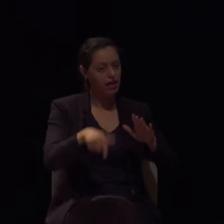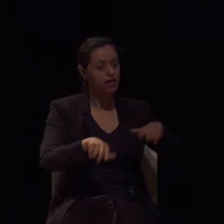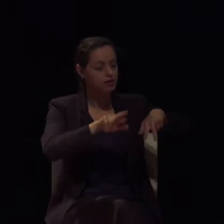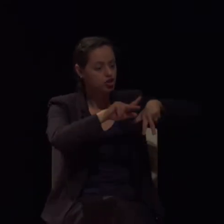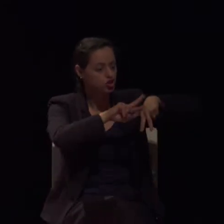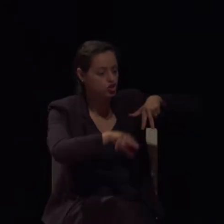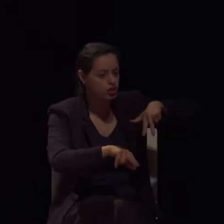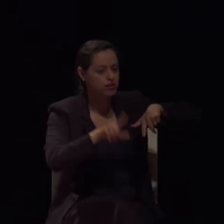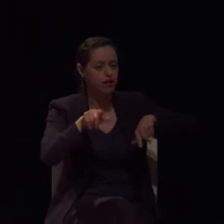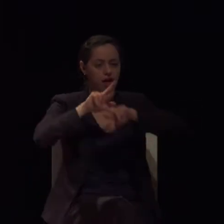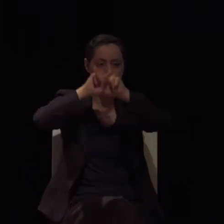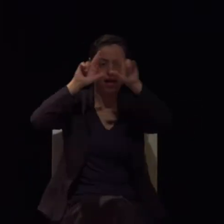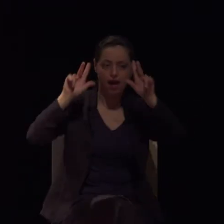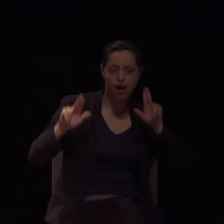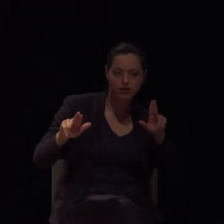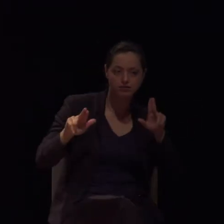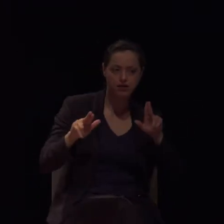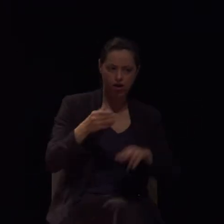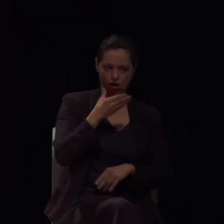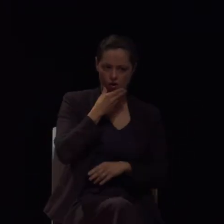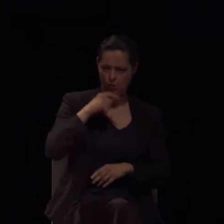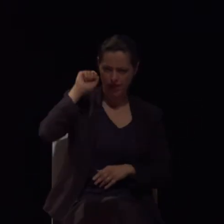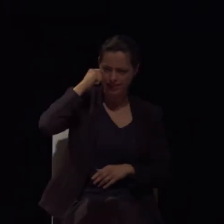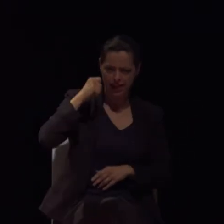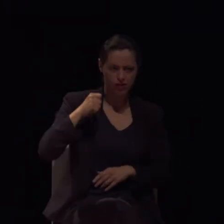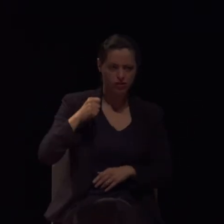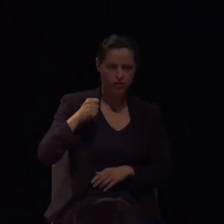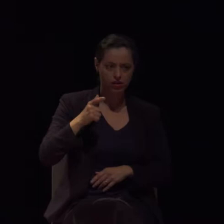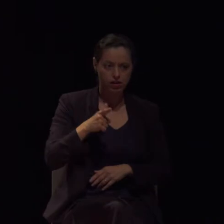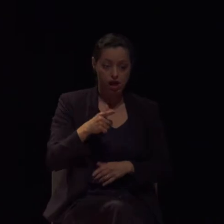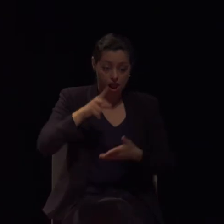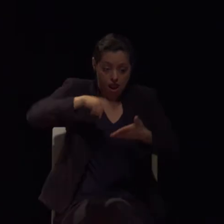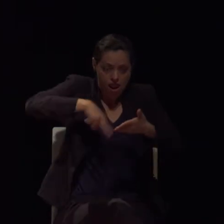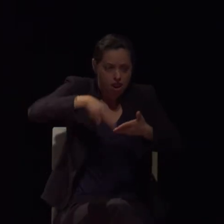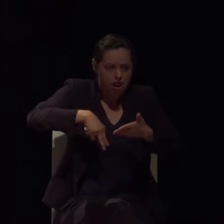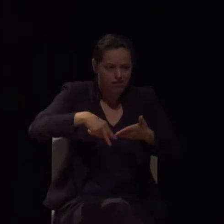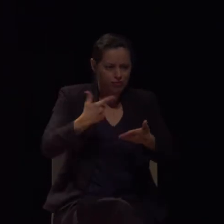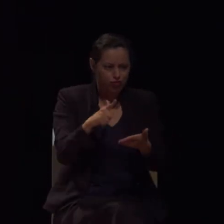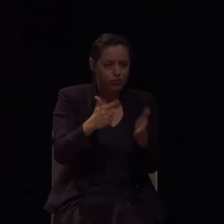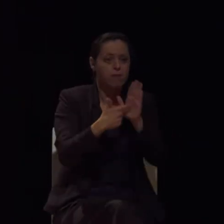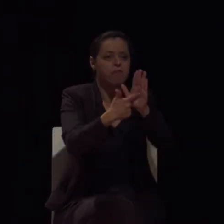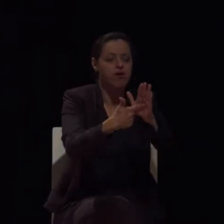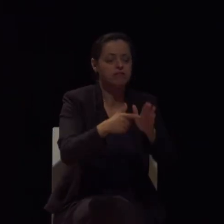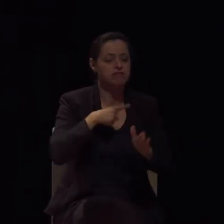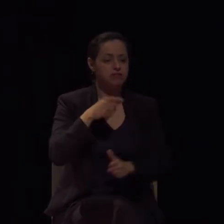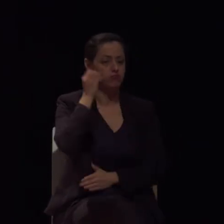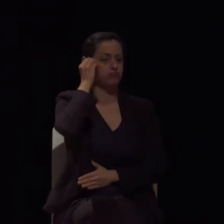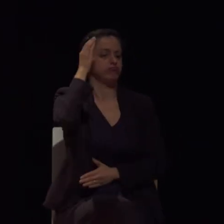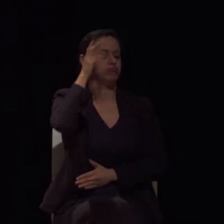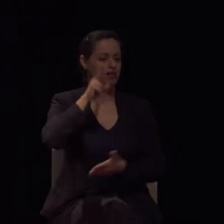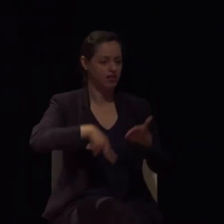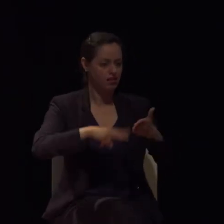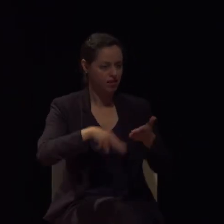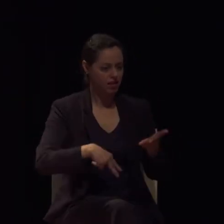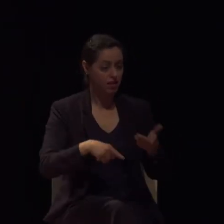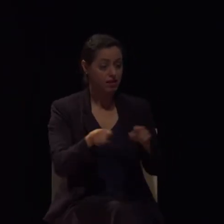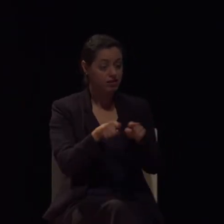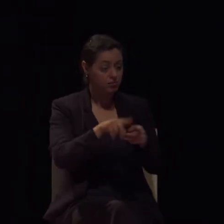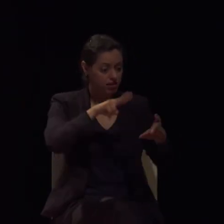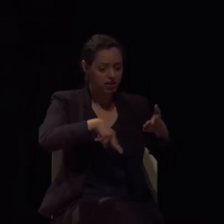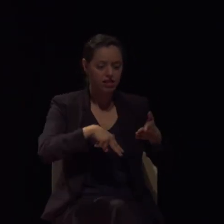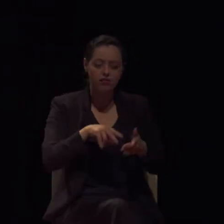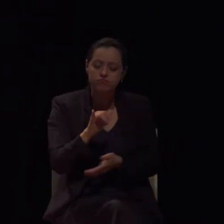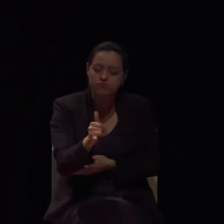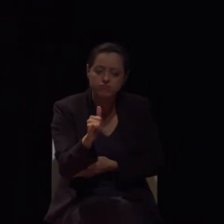o homem negro não lê ele não lembra o filho pra filha esse tipo